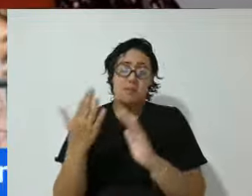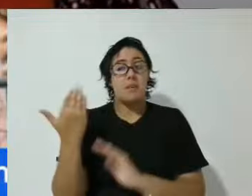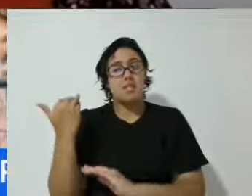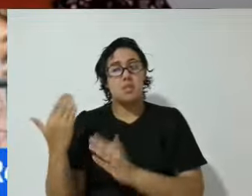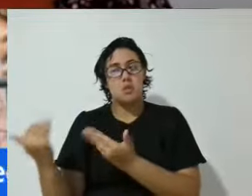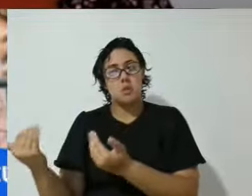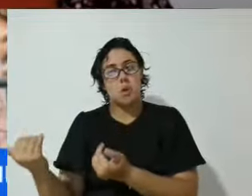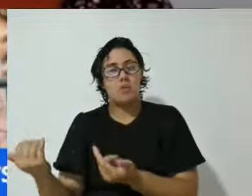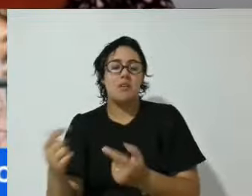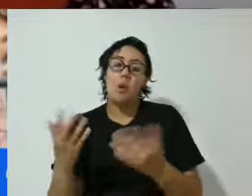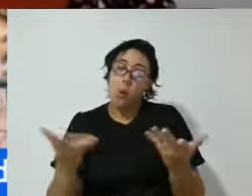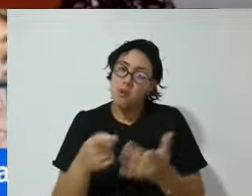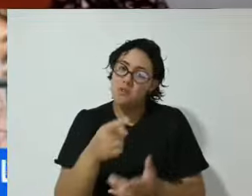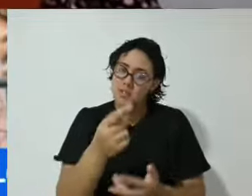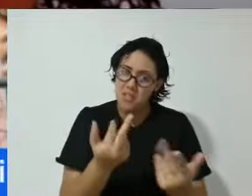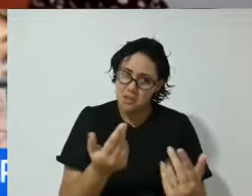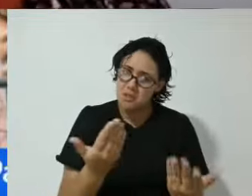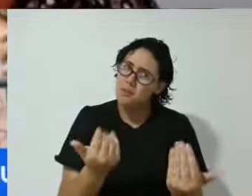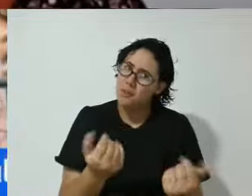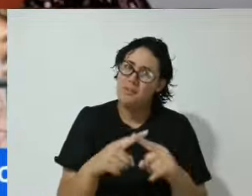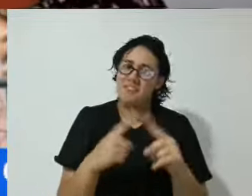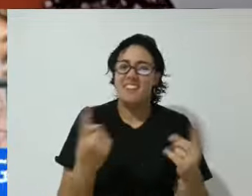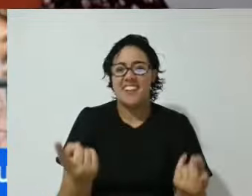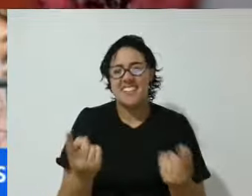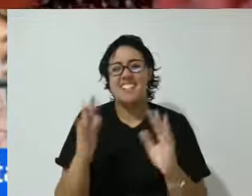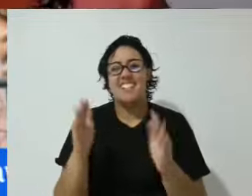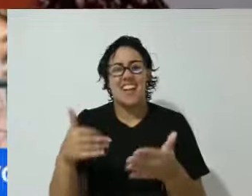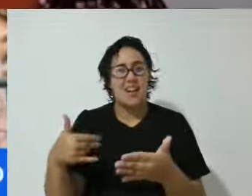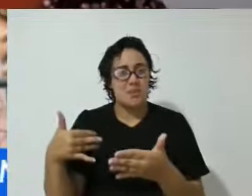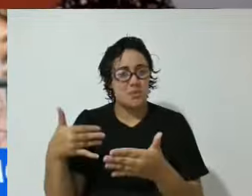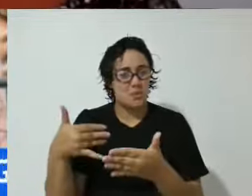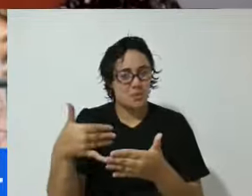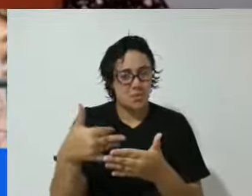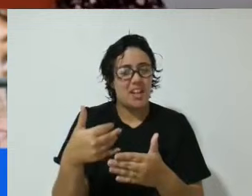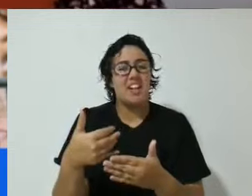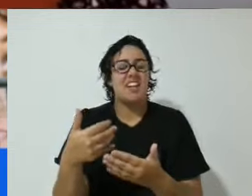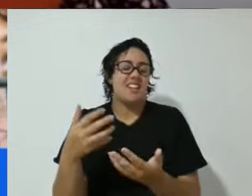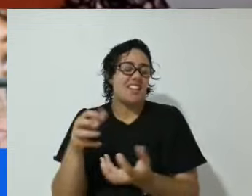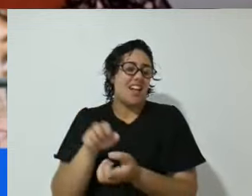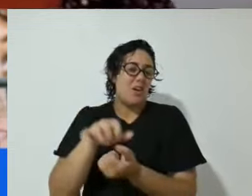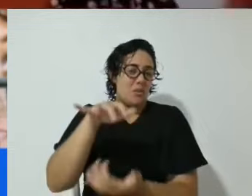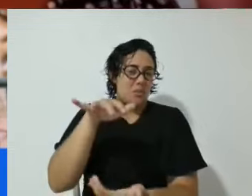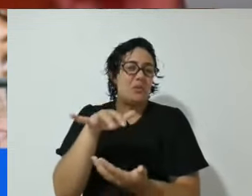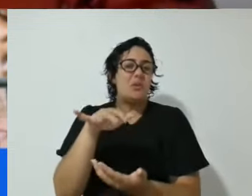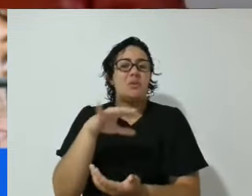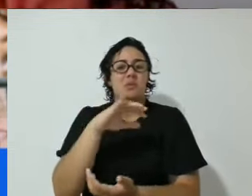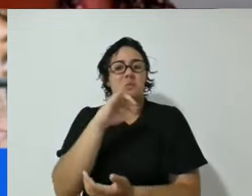que você não seja jovem ainda, né? Mas já acumulou muita coisa. Qual que é a diferença que você percebe dessa?